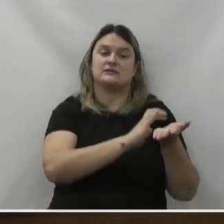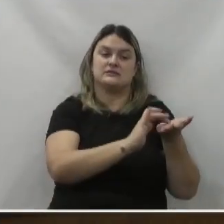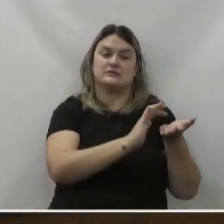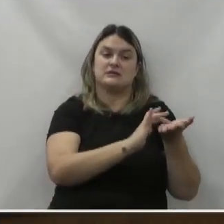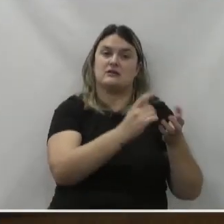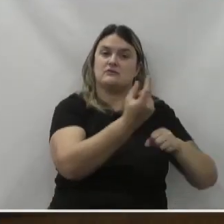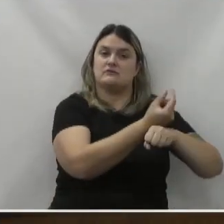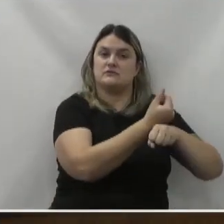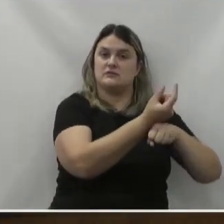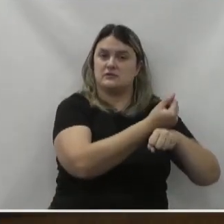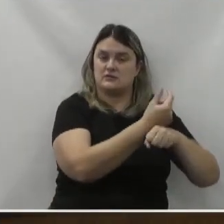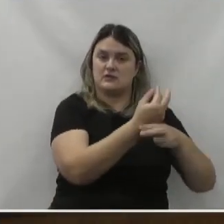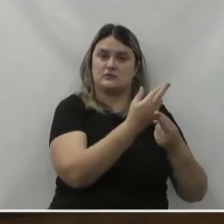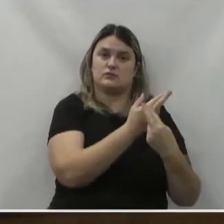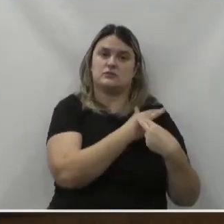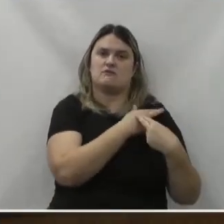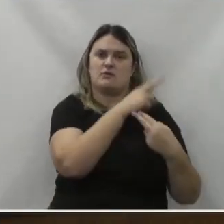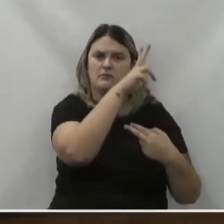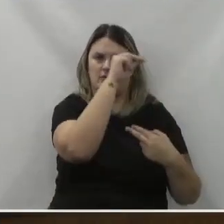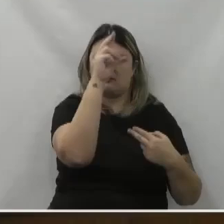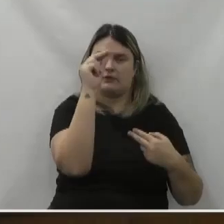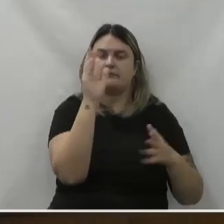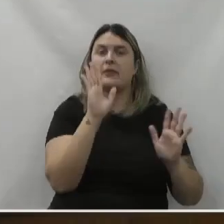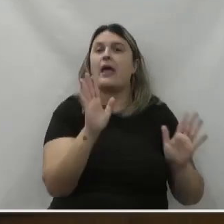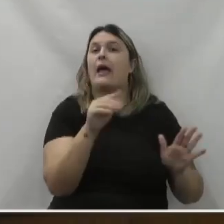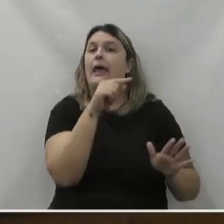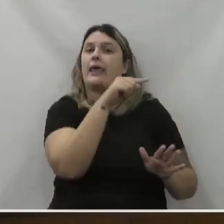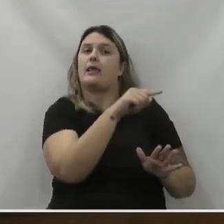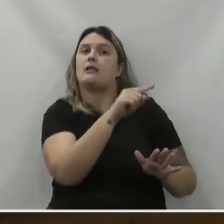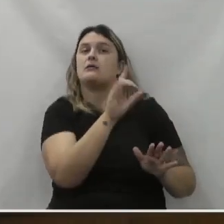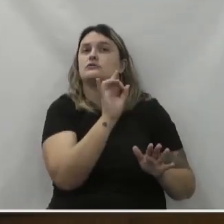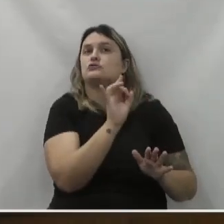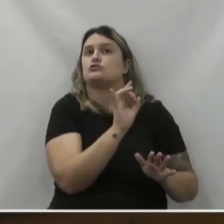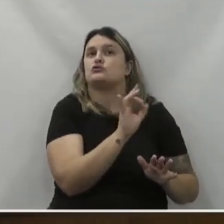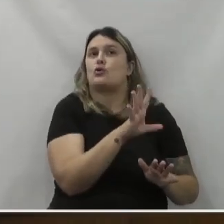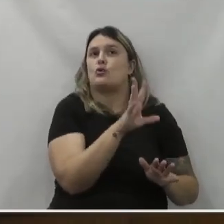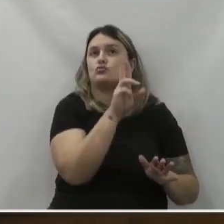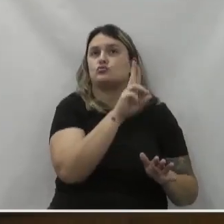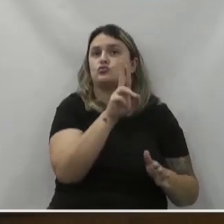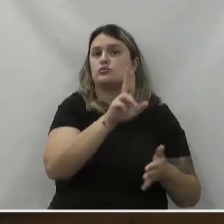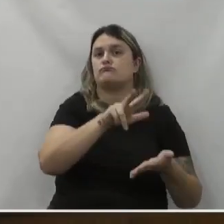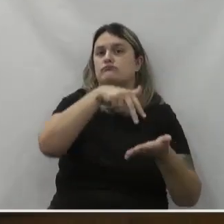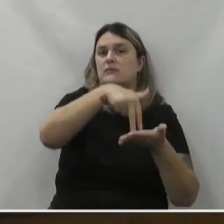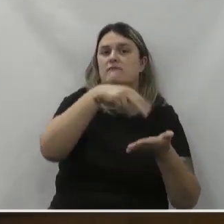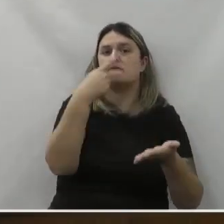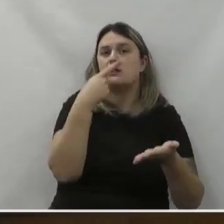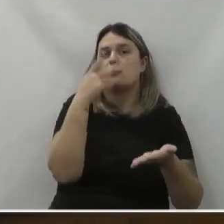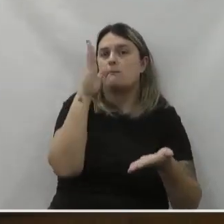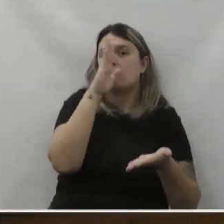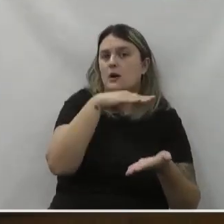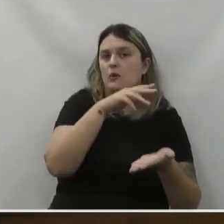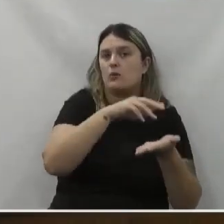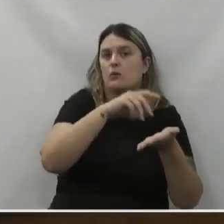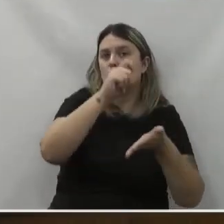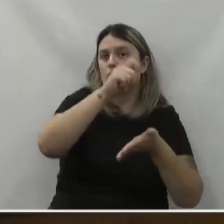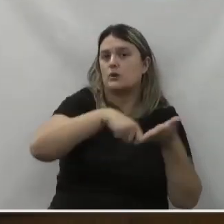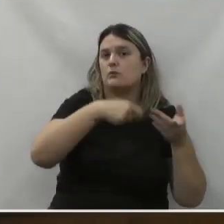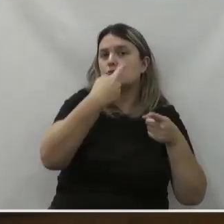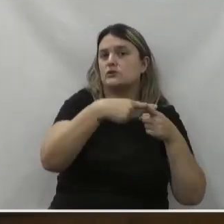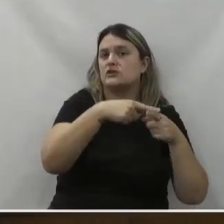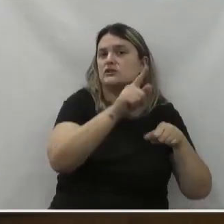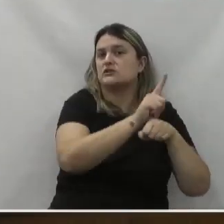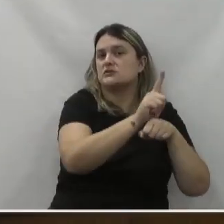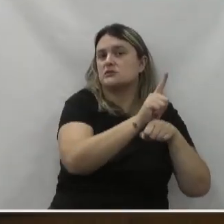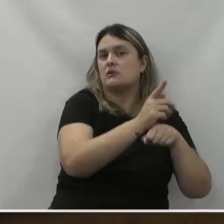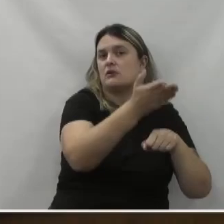de Finanças da Prefeitura, porque tem gente que fala assim, ele só usou a tribuna para falar mal do contrato porque ele estava na gestão